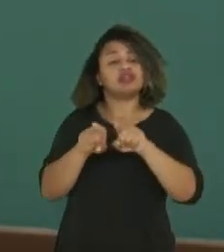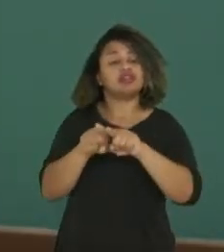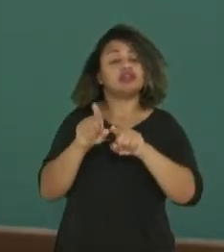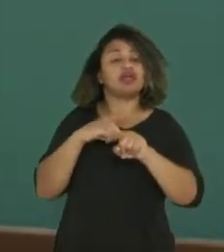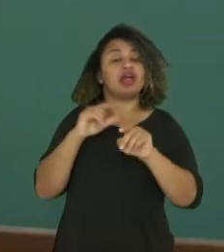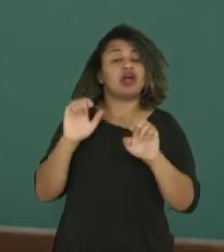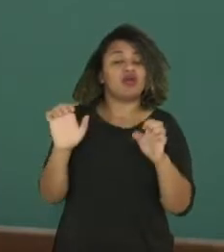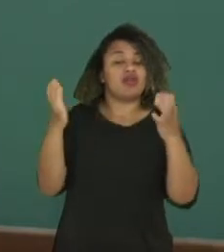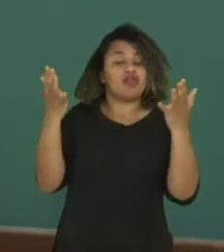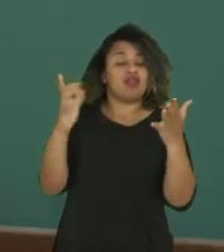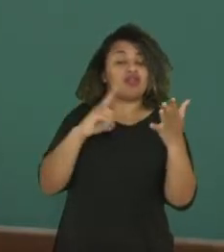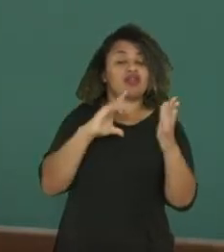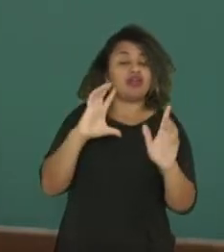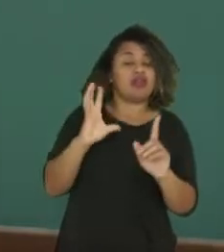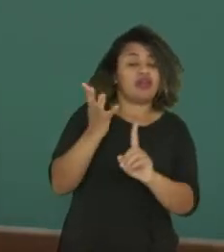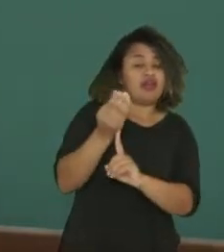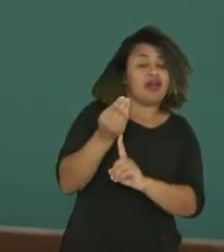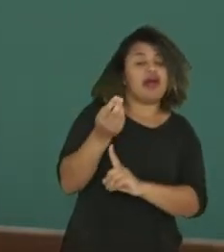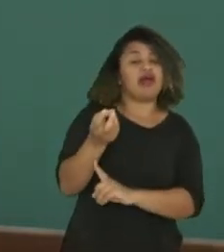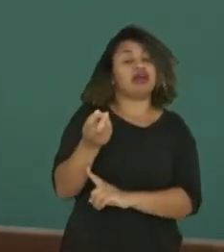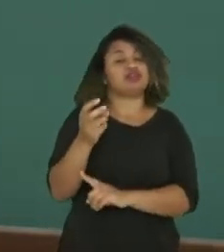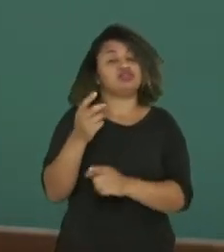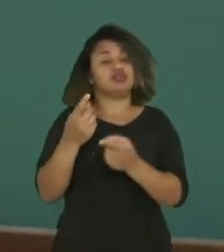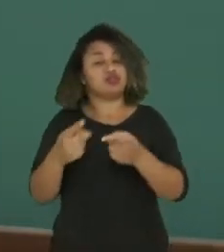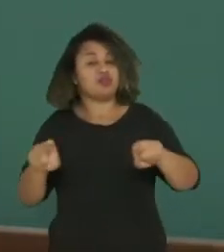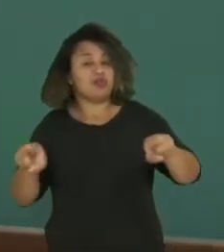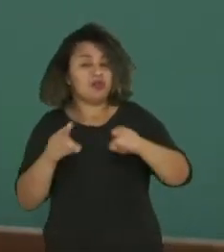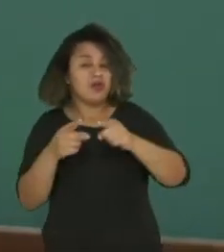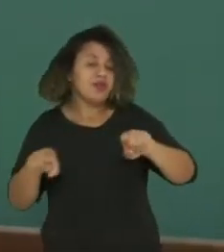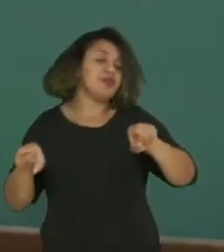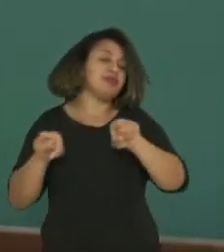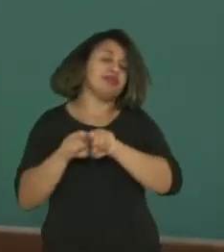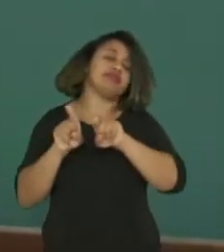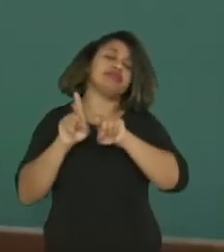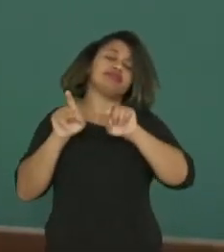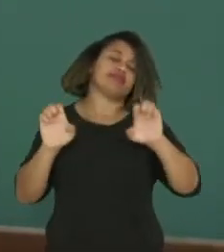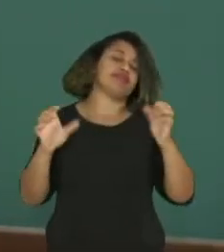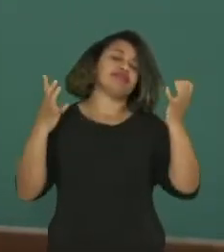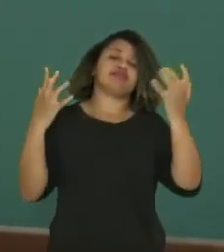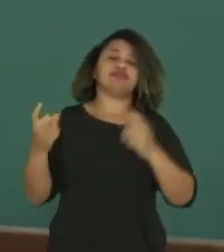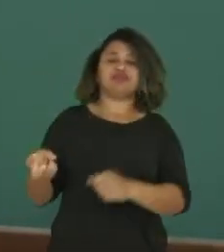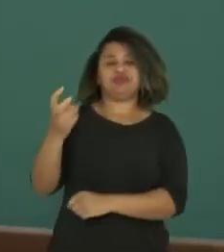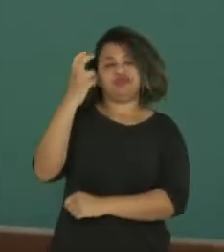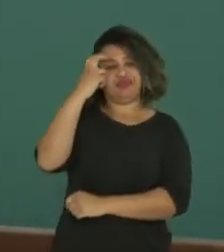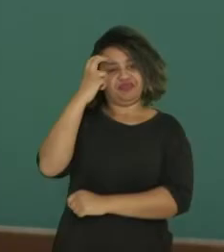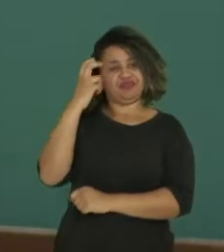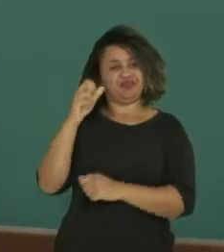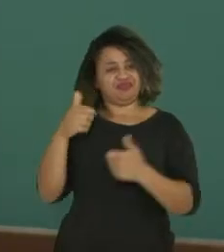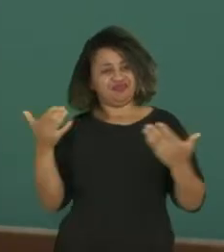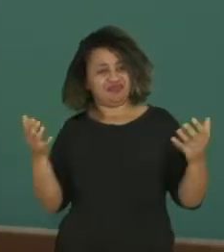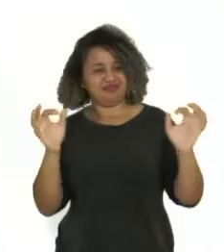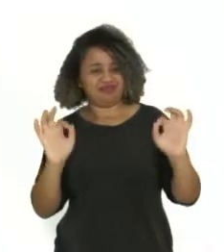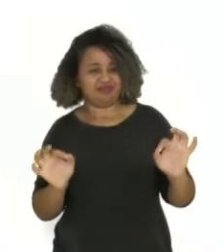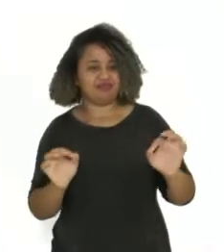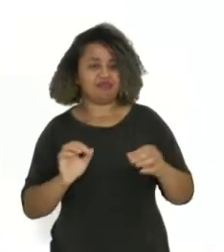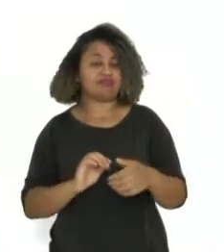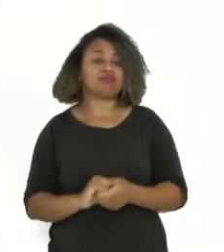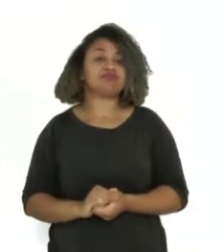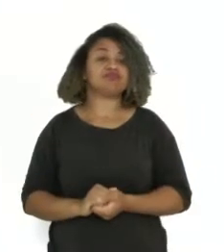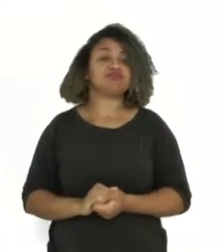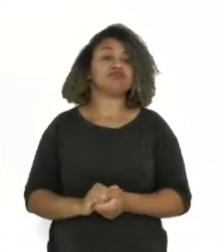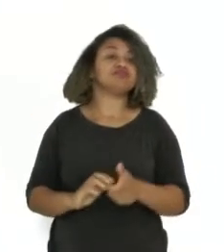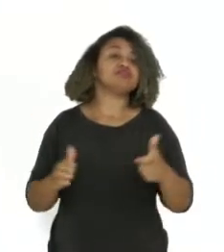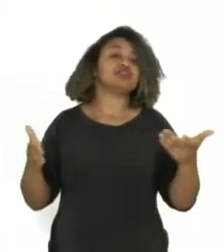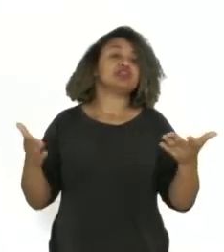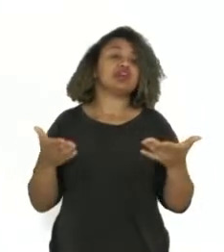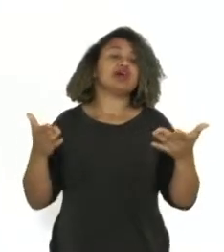um evento cultural em todos os sentidos aí e artístico também, ok? Vamos falar um